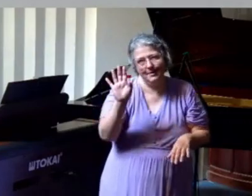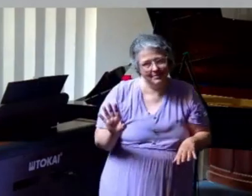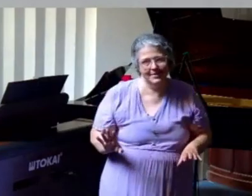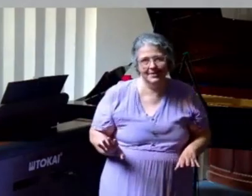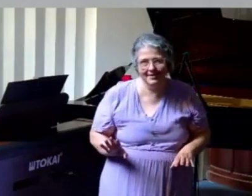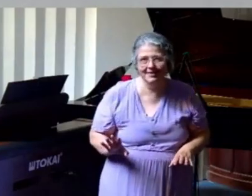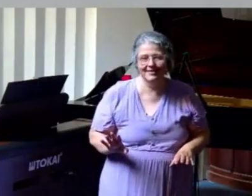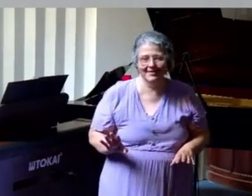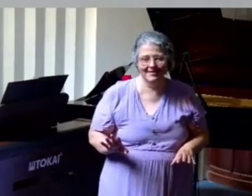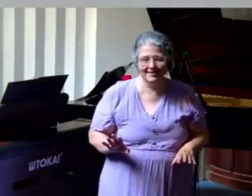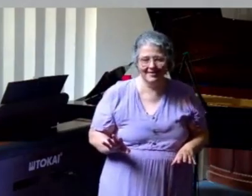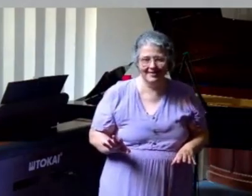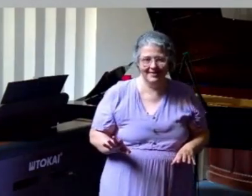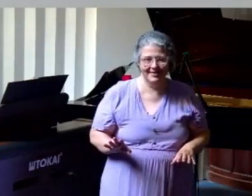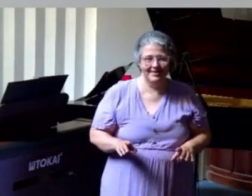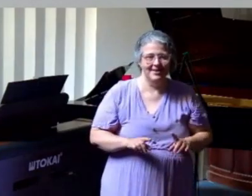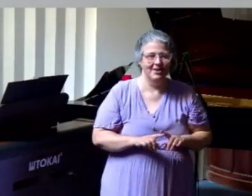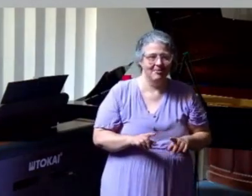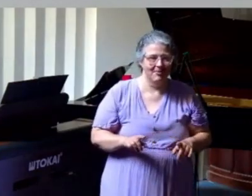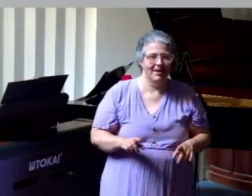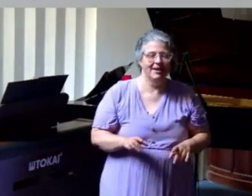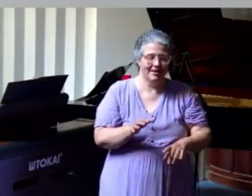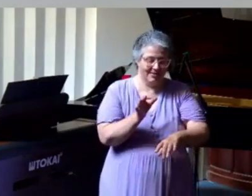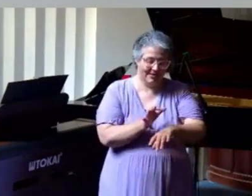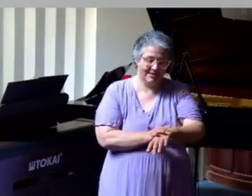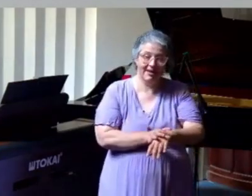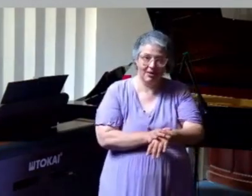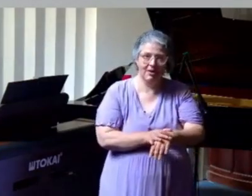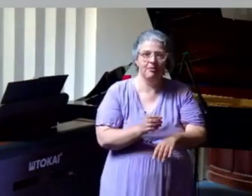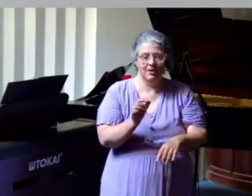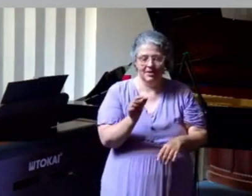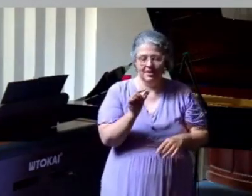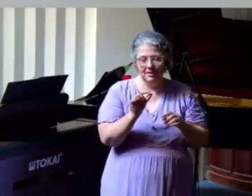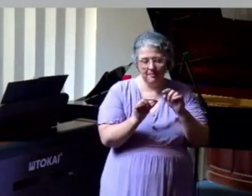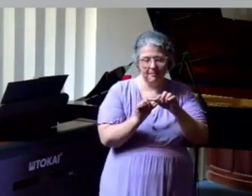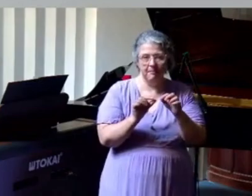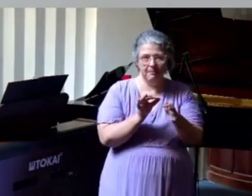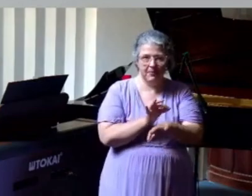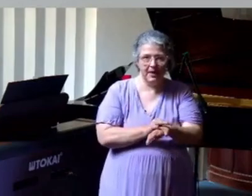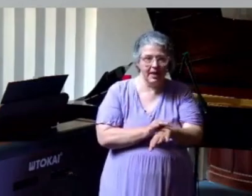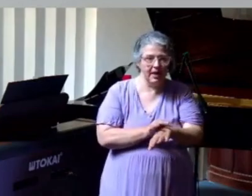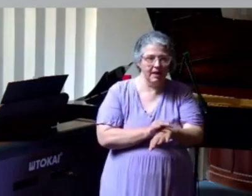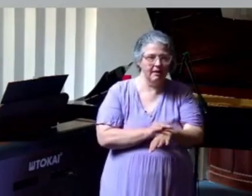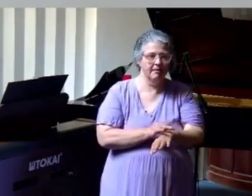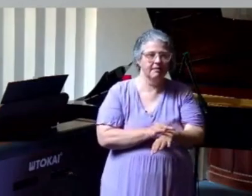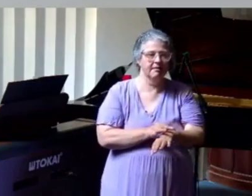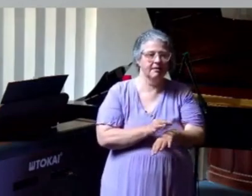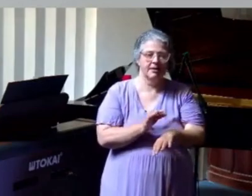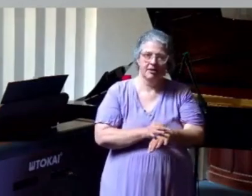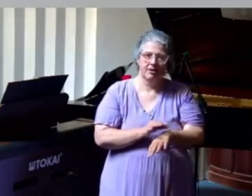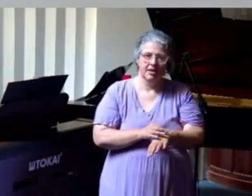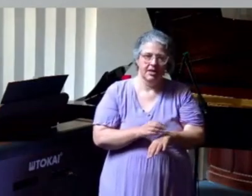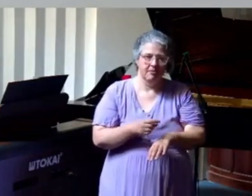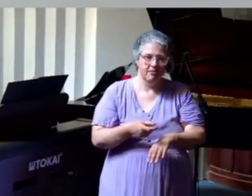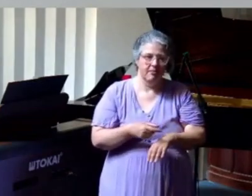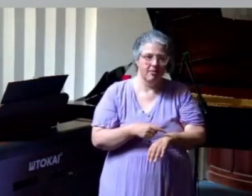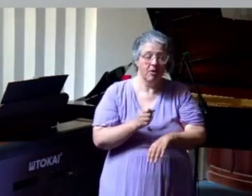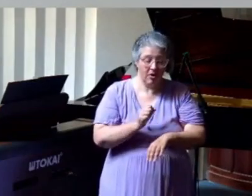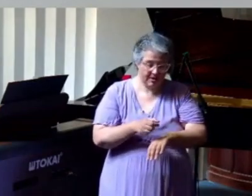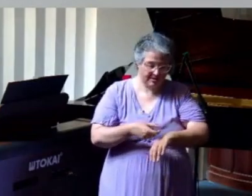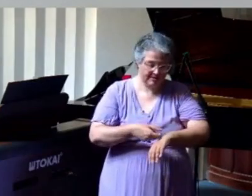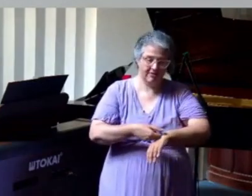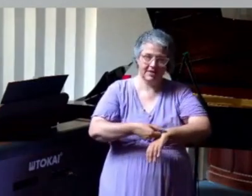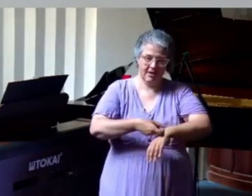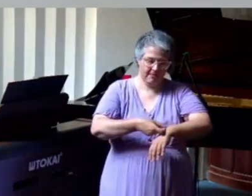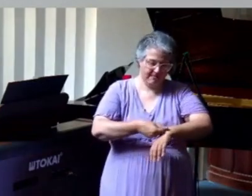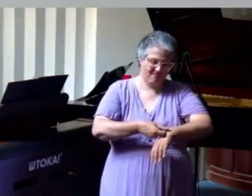um relógio, eu gostaria que vocês soubessem que eles podem ser a pilha, podem ser automáticos e podem ser a corda.